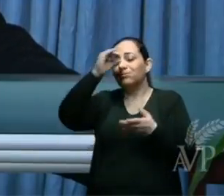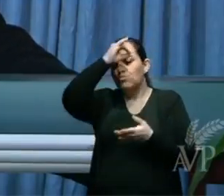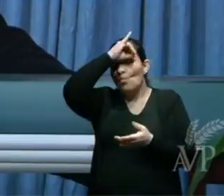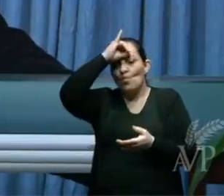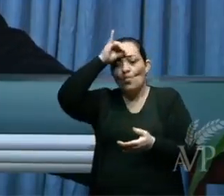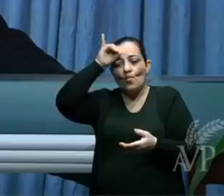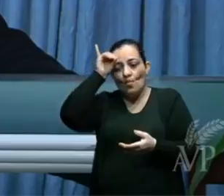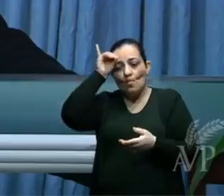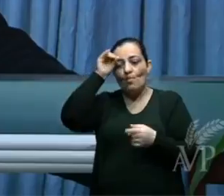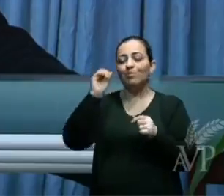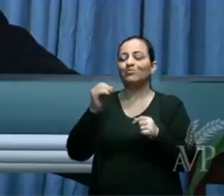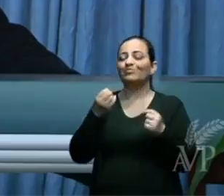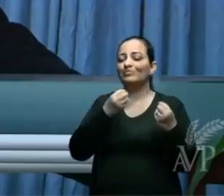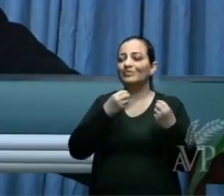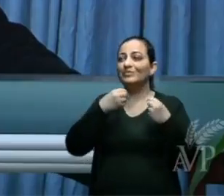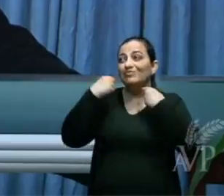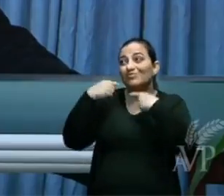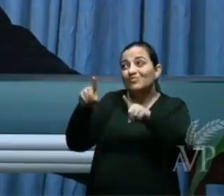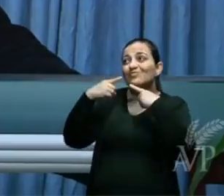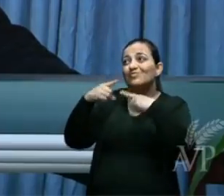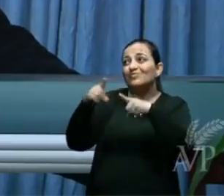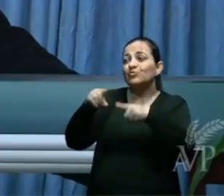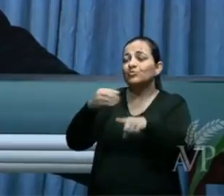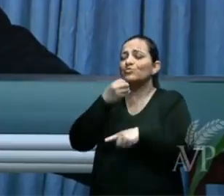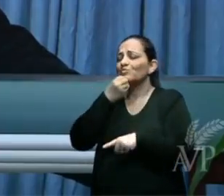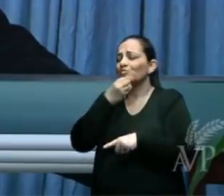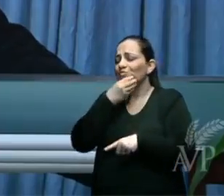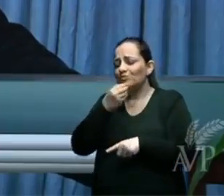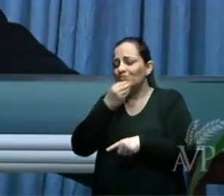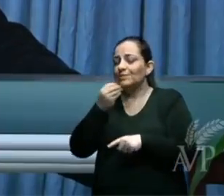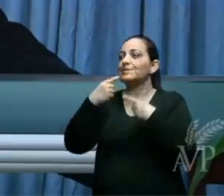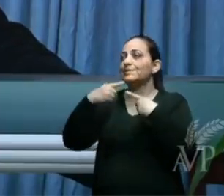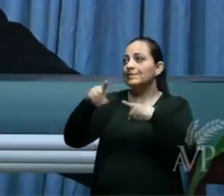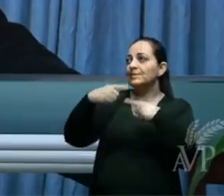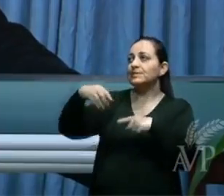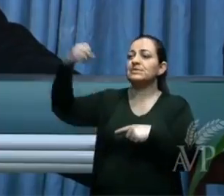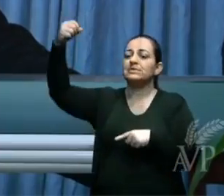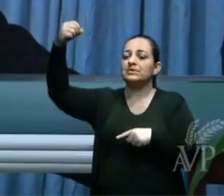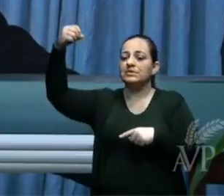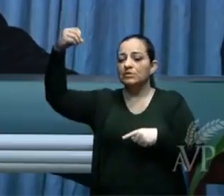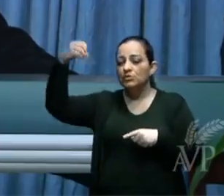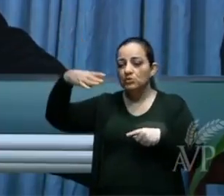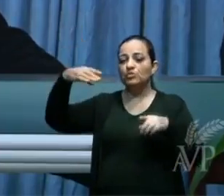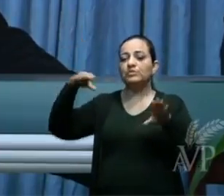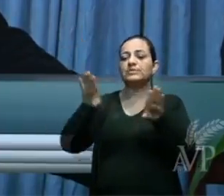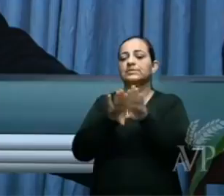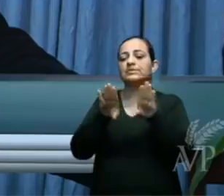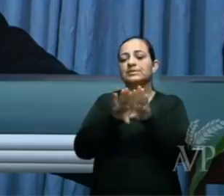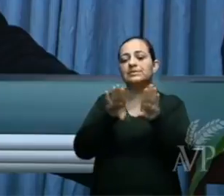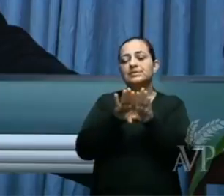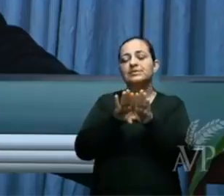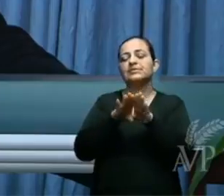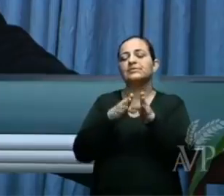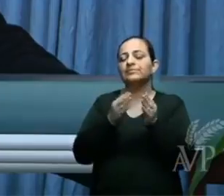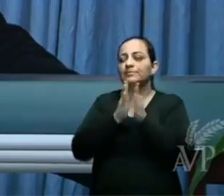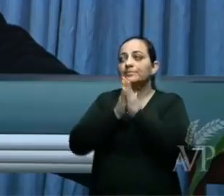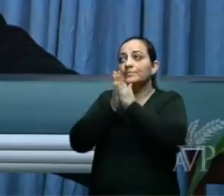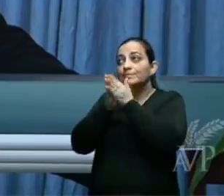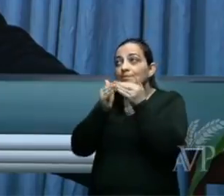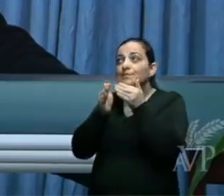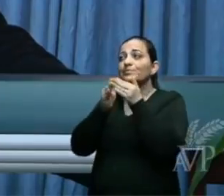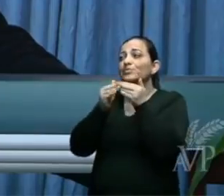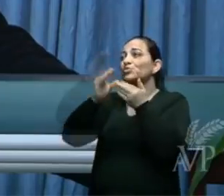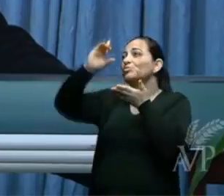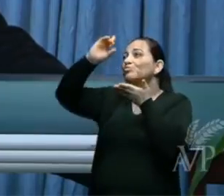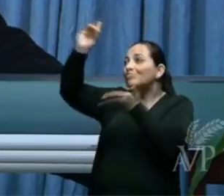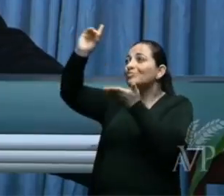homem se opor à verdade à luz a ti por isso que estamos e pedimos o